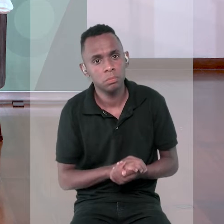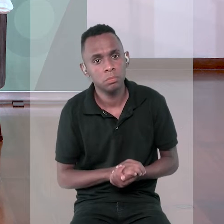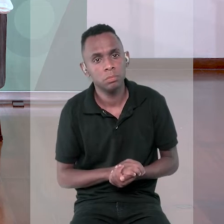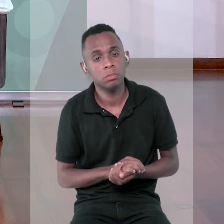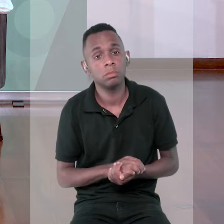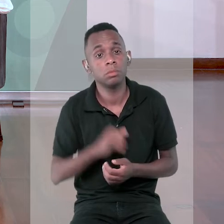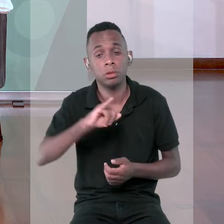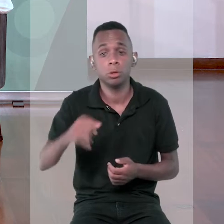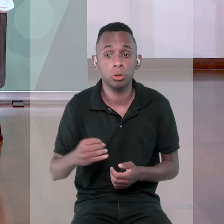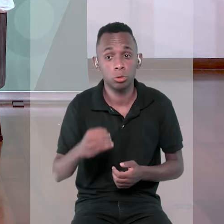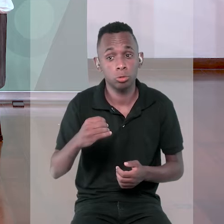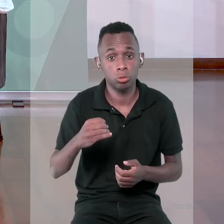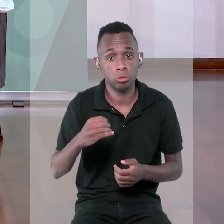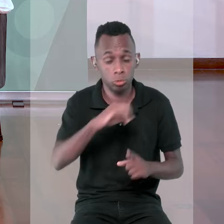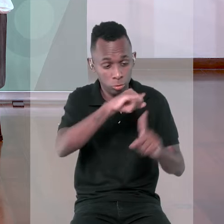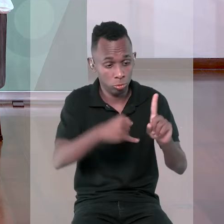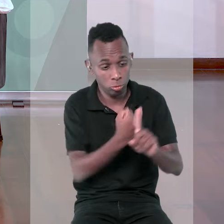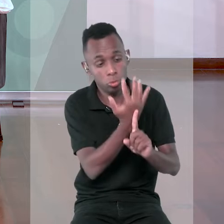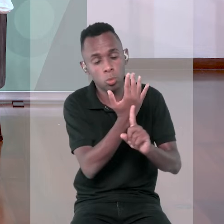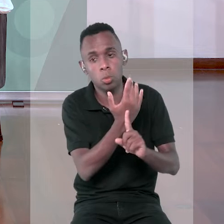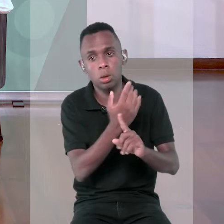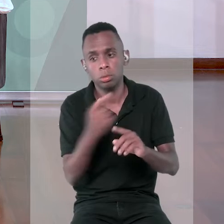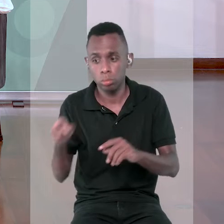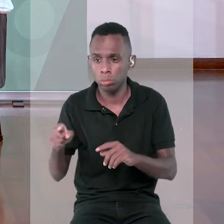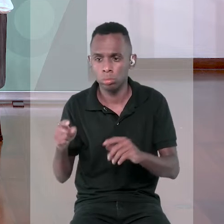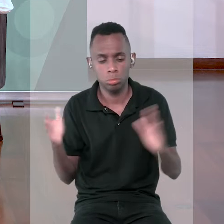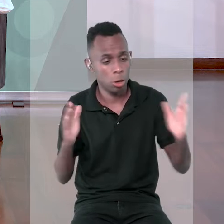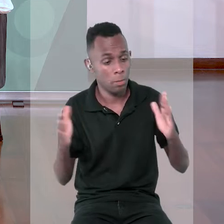Joana d'Arc e Maria Quitéria têm 400 anos de diferença.